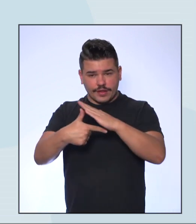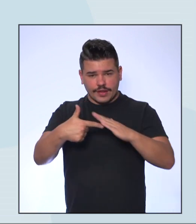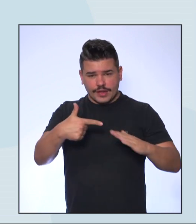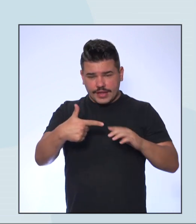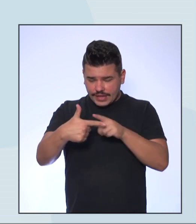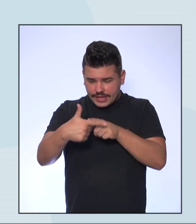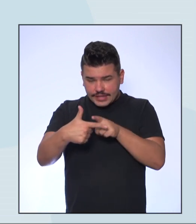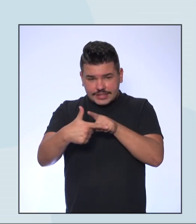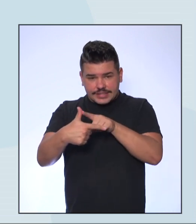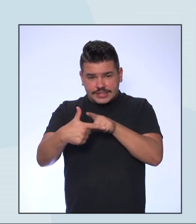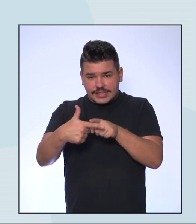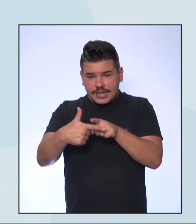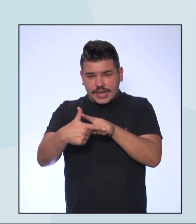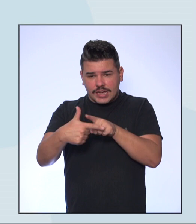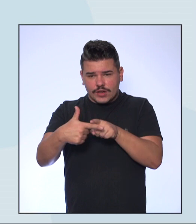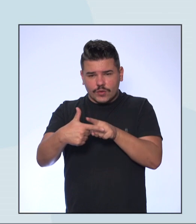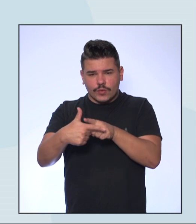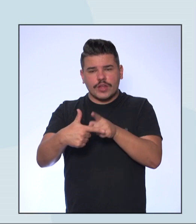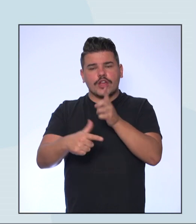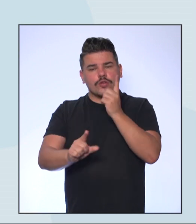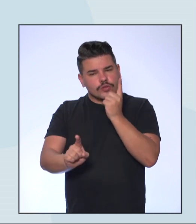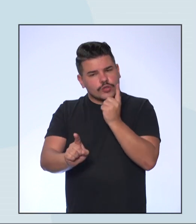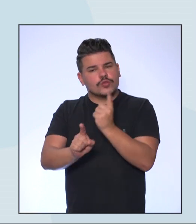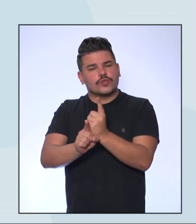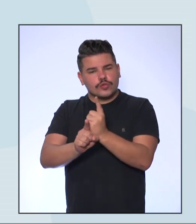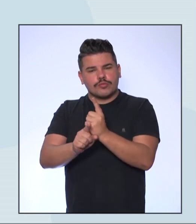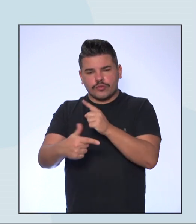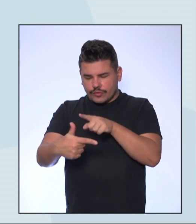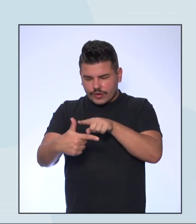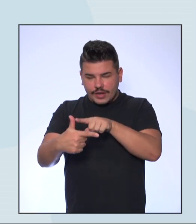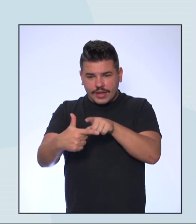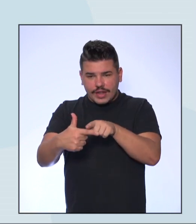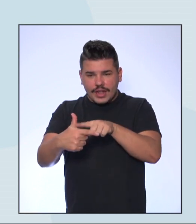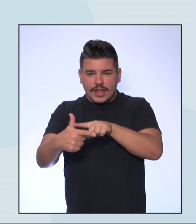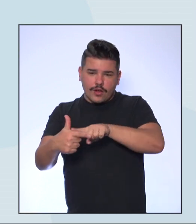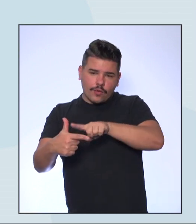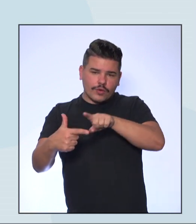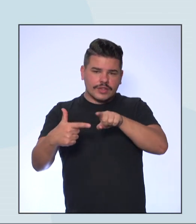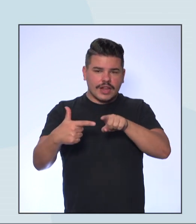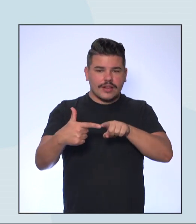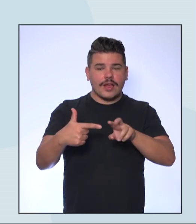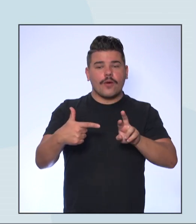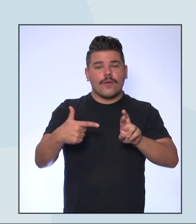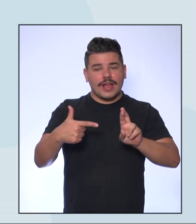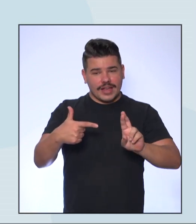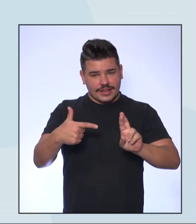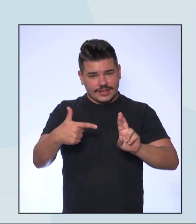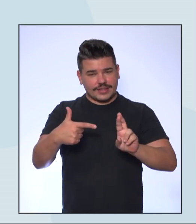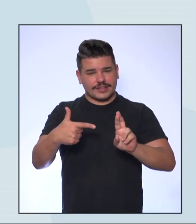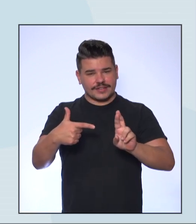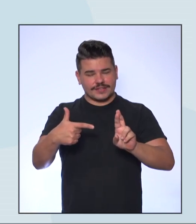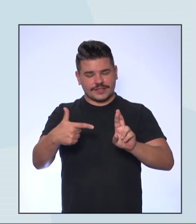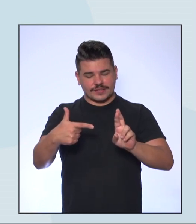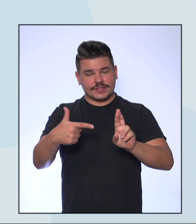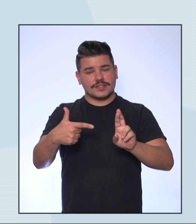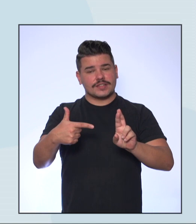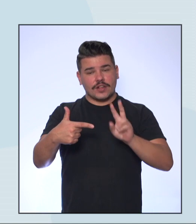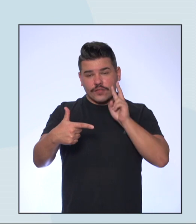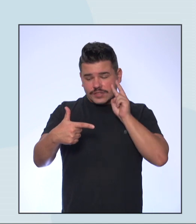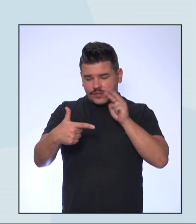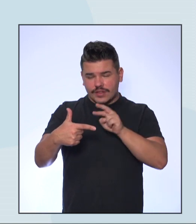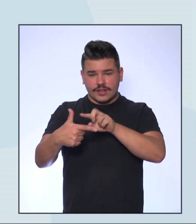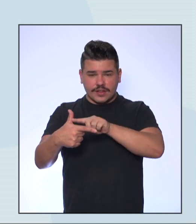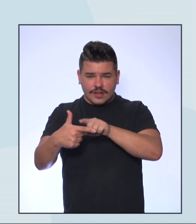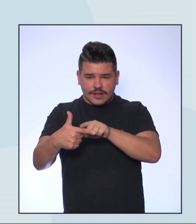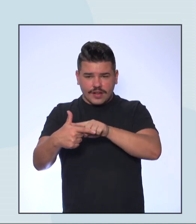vou descobrir a medida de R, né, que é oposto ao ângulo. Então, estou olhando o alfa,